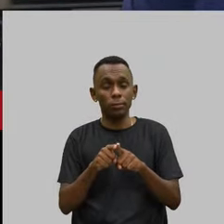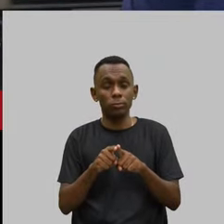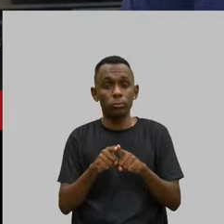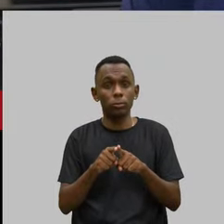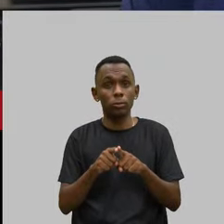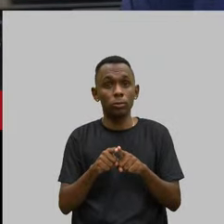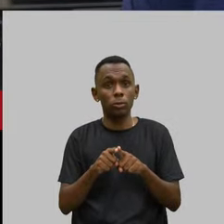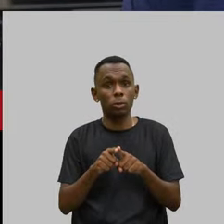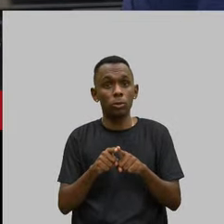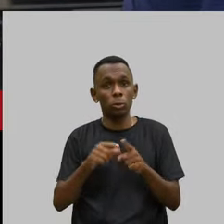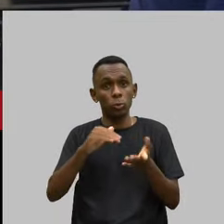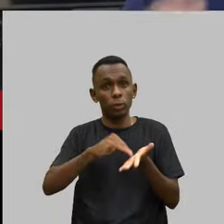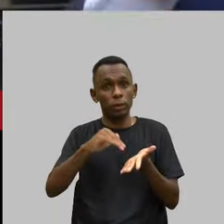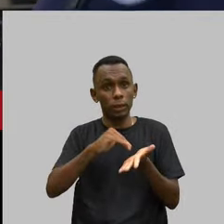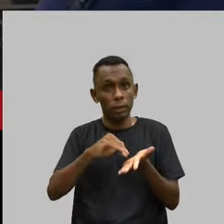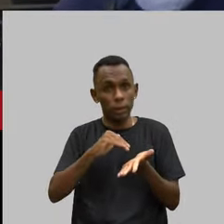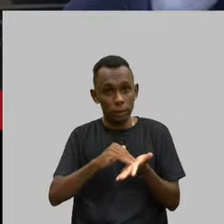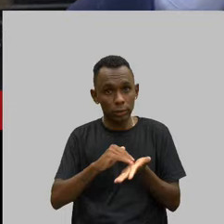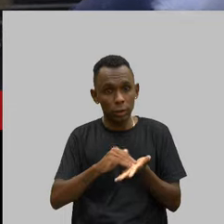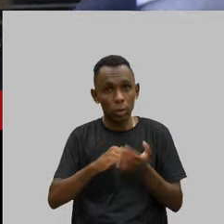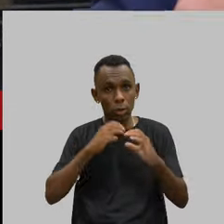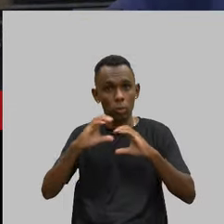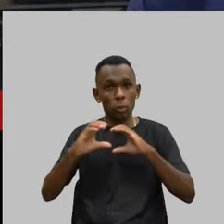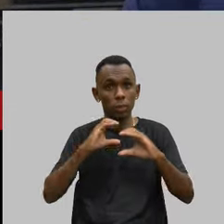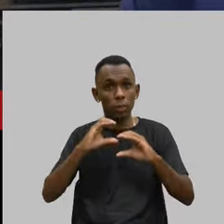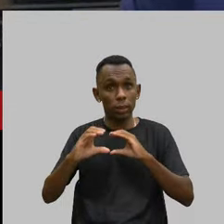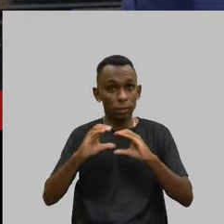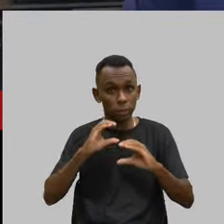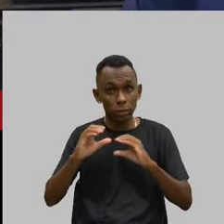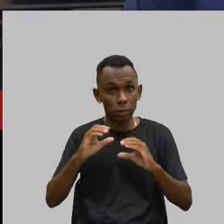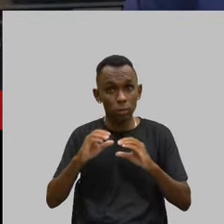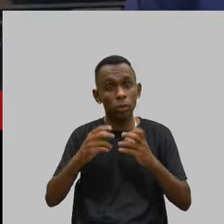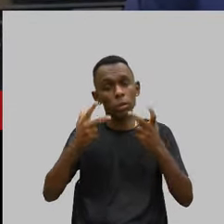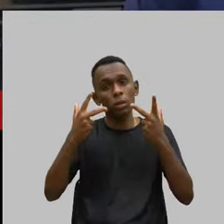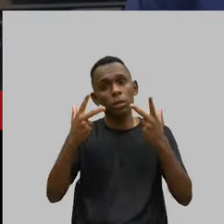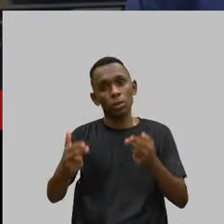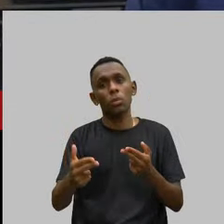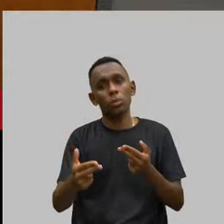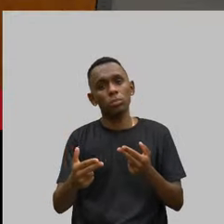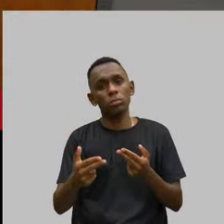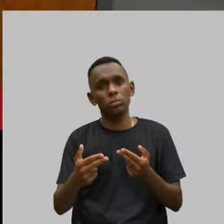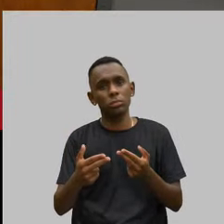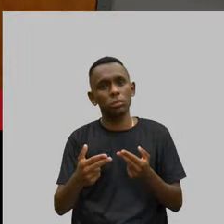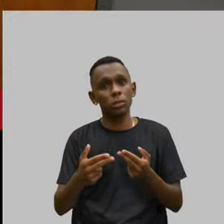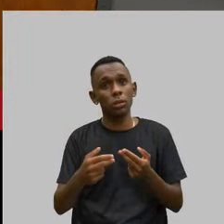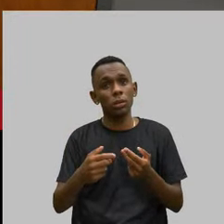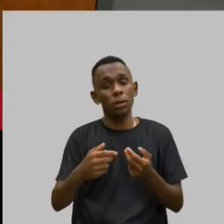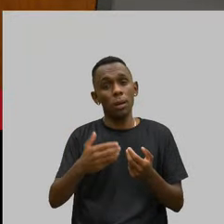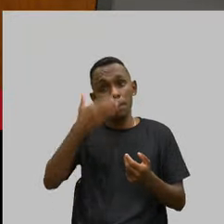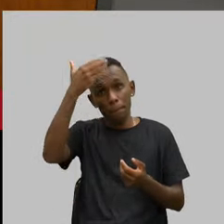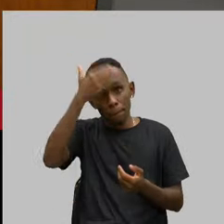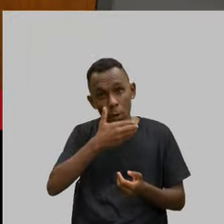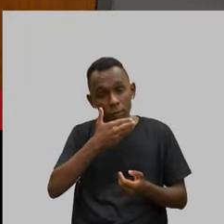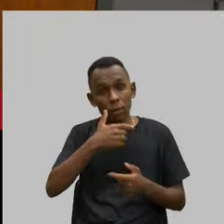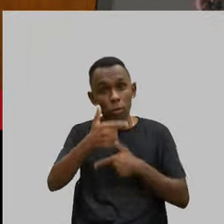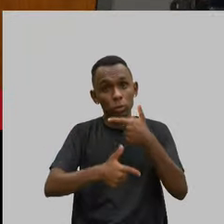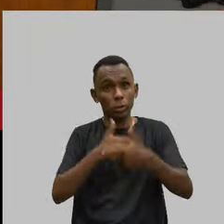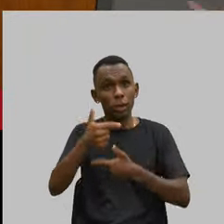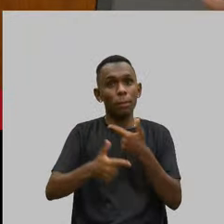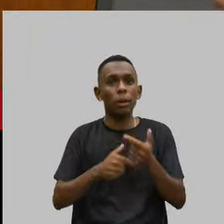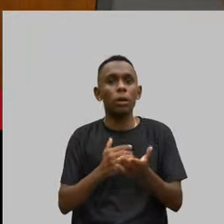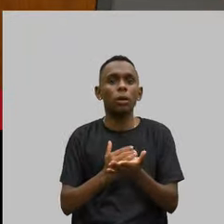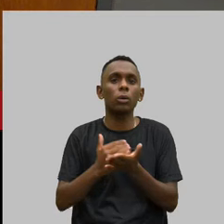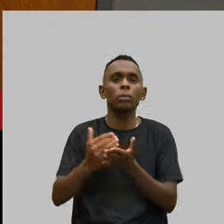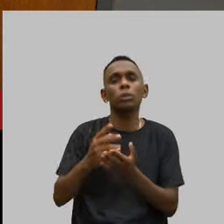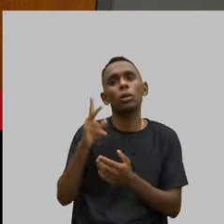o secretário de comunicação fez da mesma forma a invés del ele prestar contas da pasta dele ele começou a